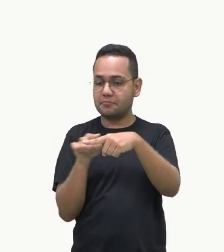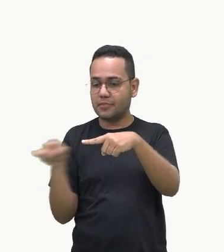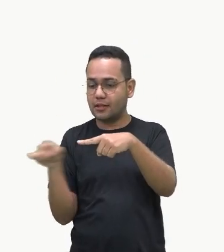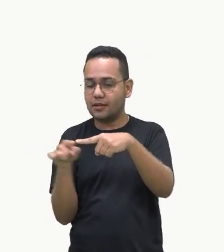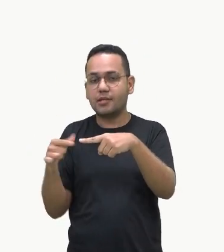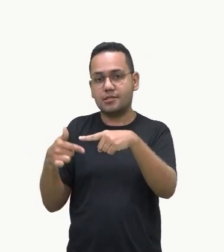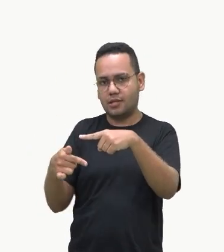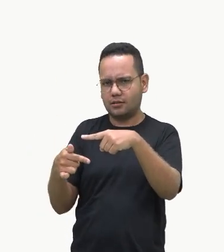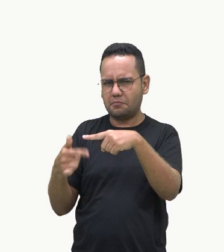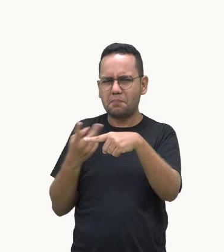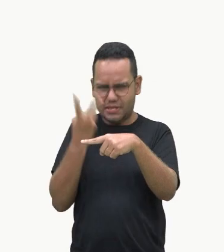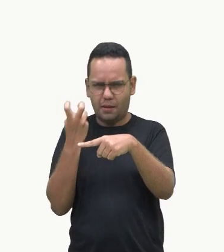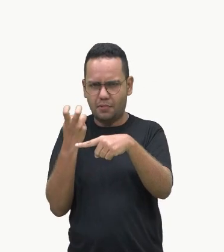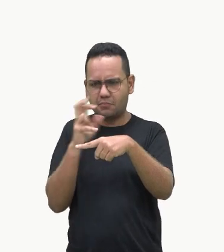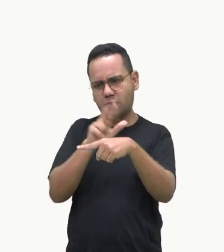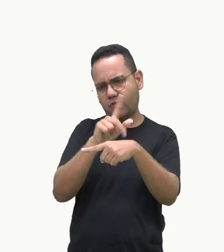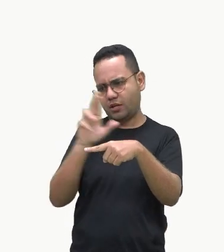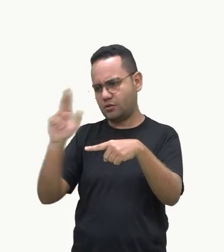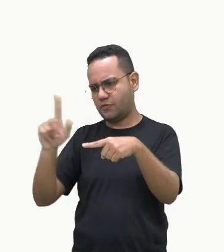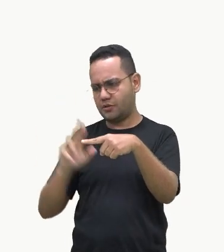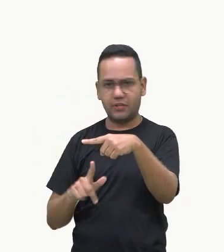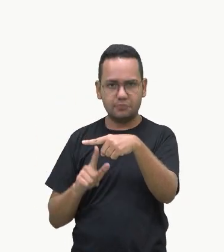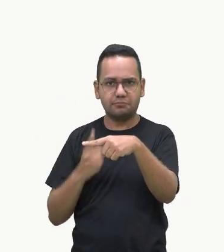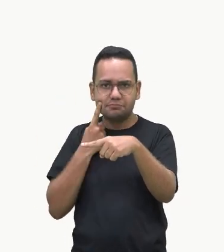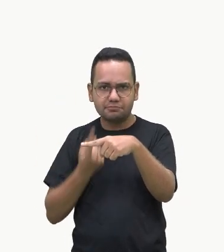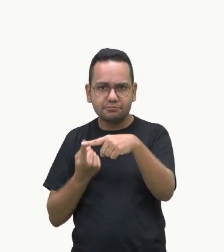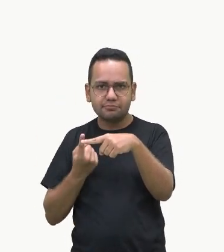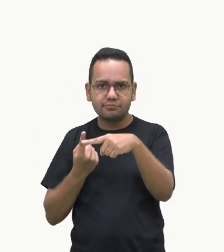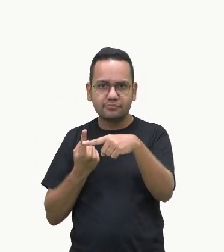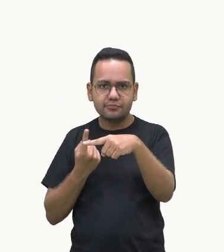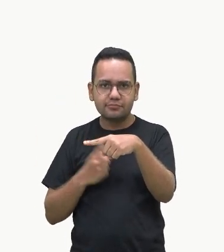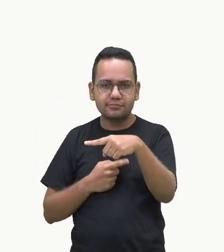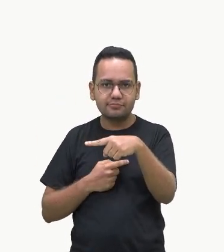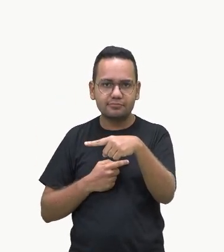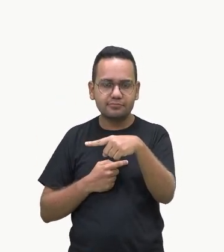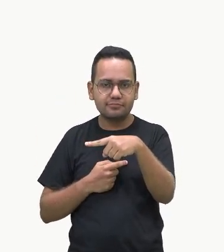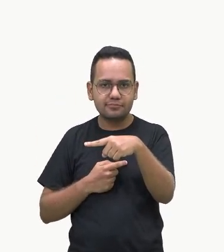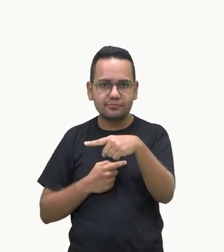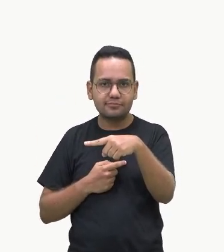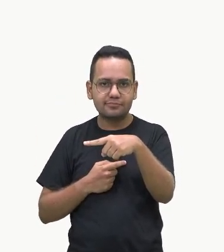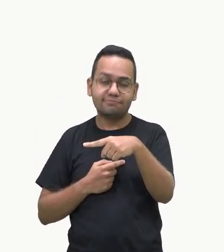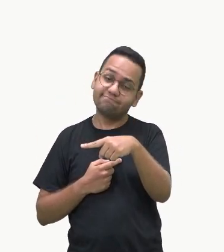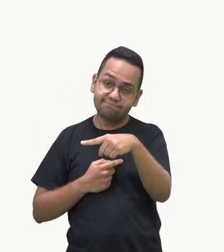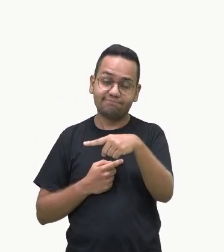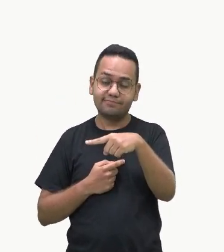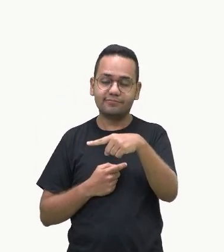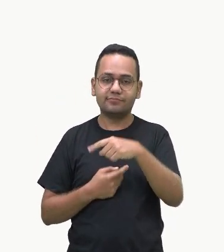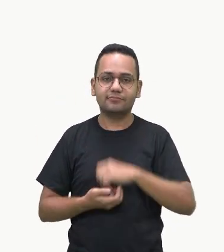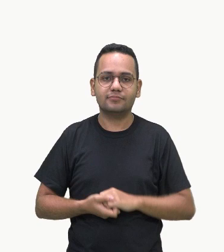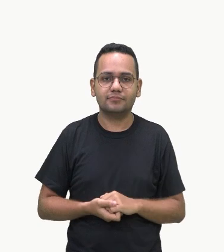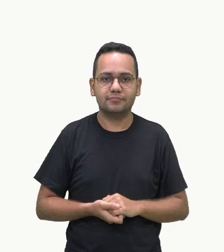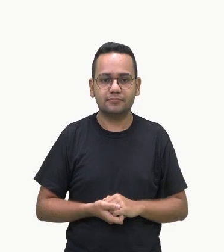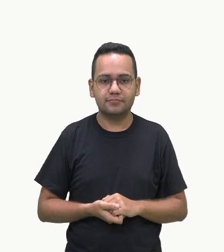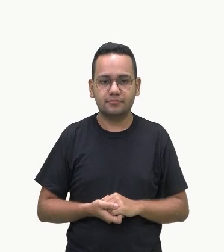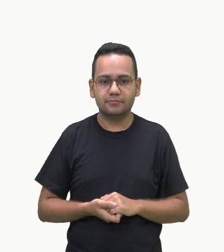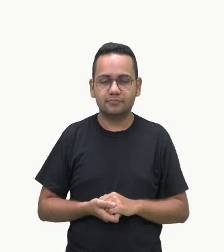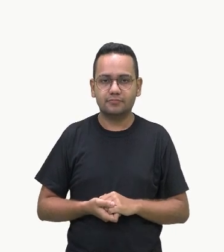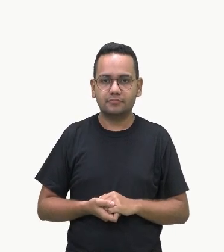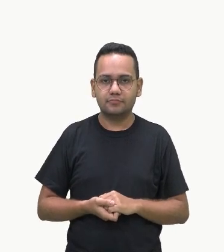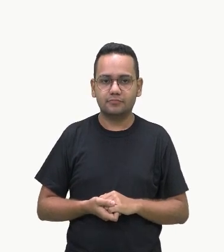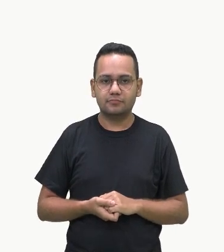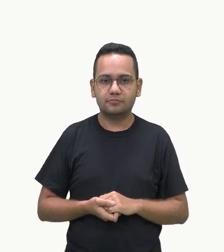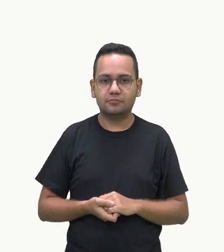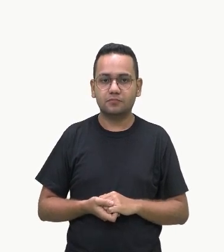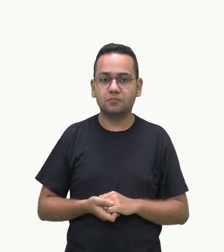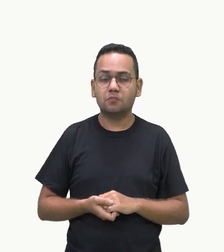jogar um 7. Pronto. O que é que você percebe aí? Que os lados têm medidas todas diferentes. Quando você tem um